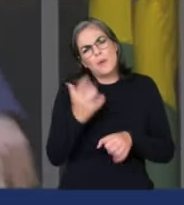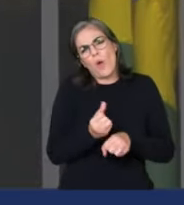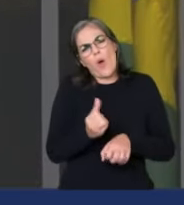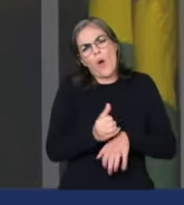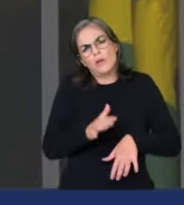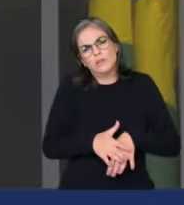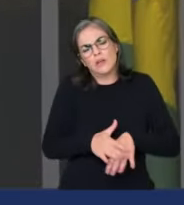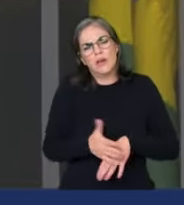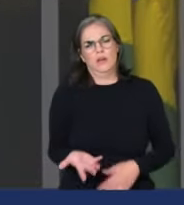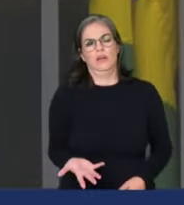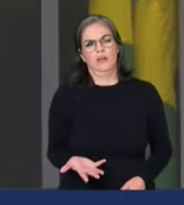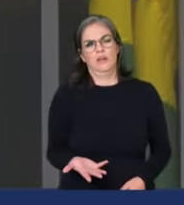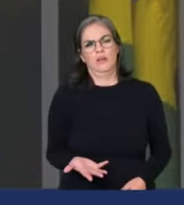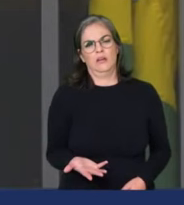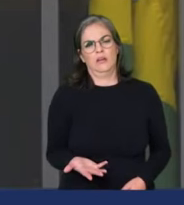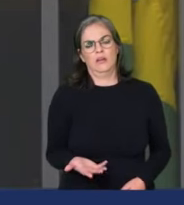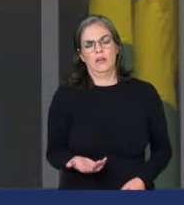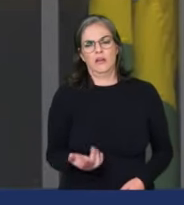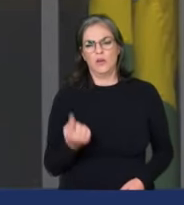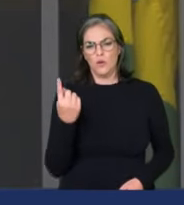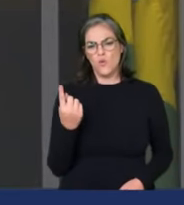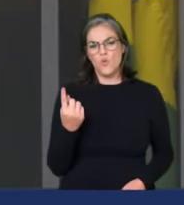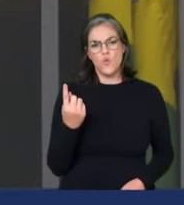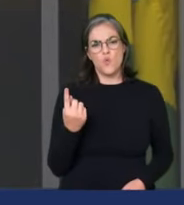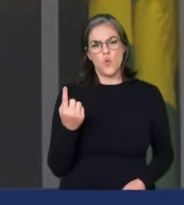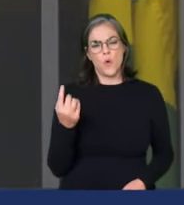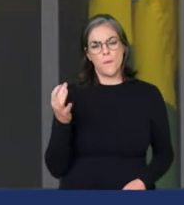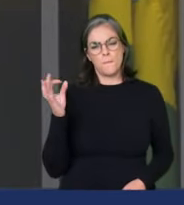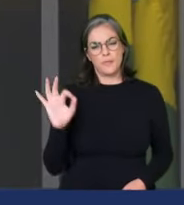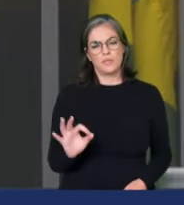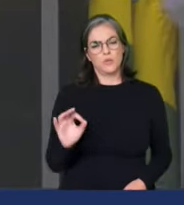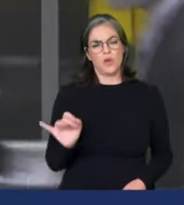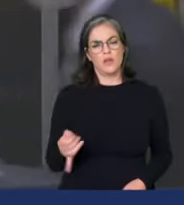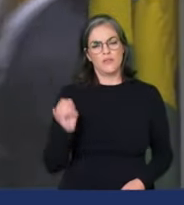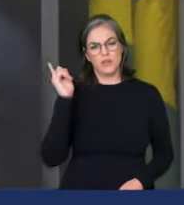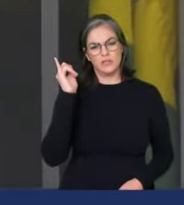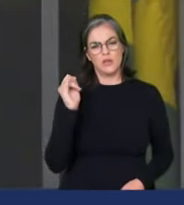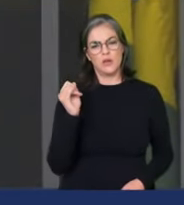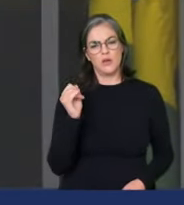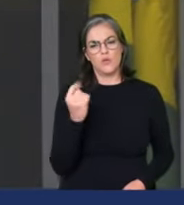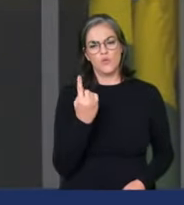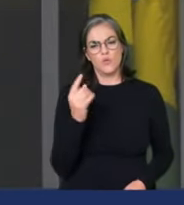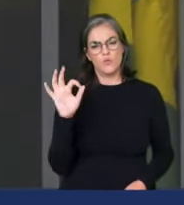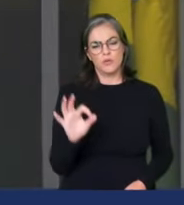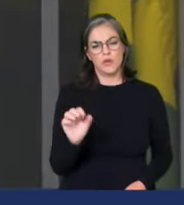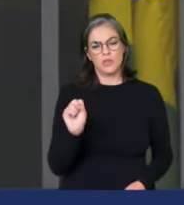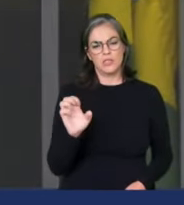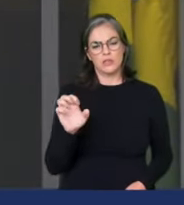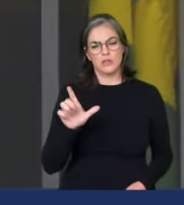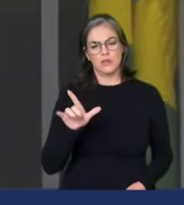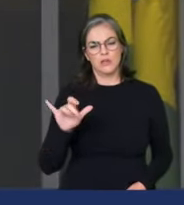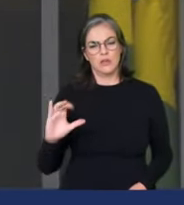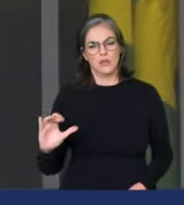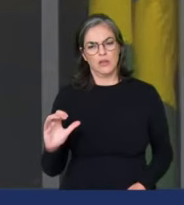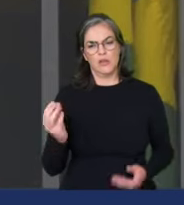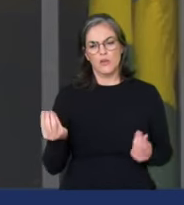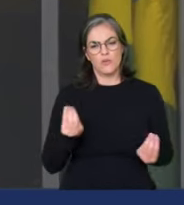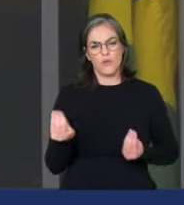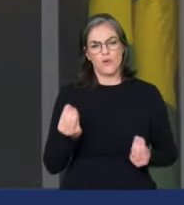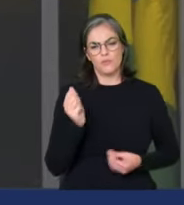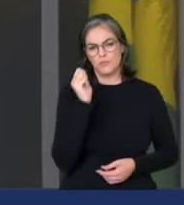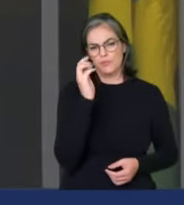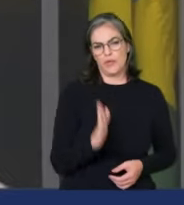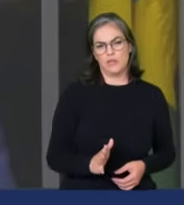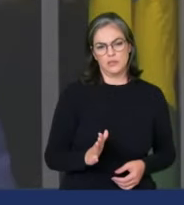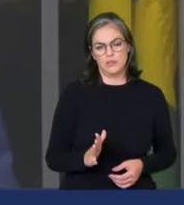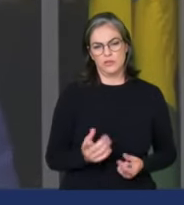custa um ponto na inflação, na Selic, e quanto custa isso para o Brasil e o que é que dá de